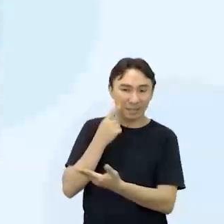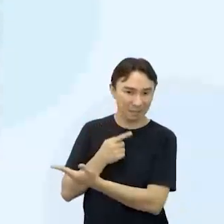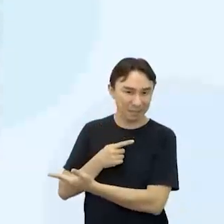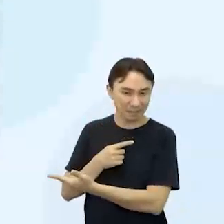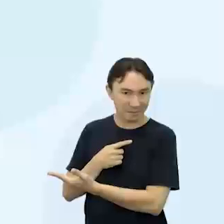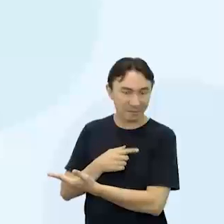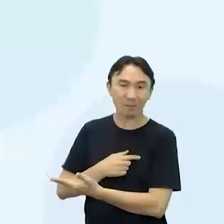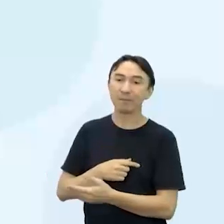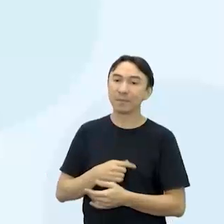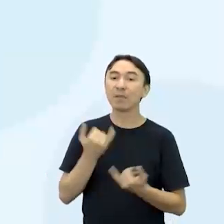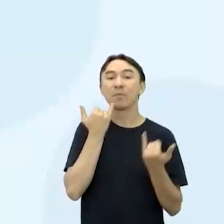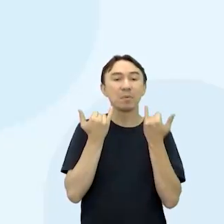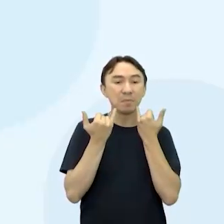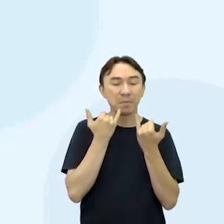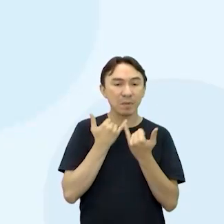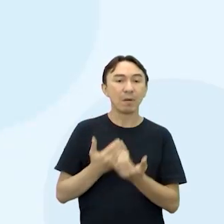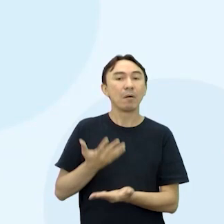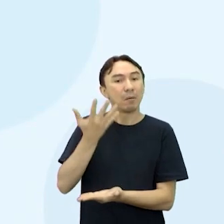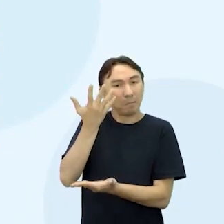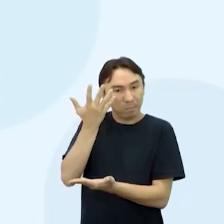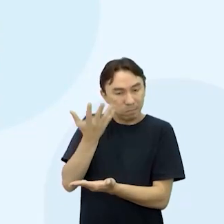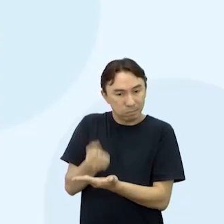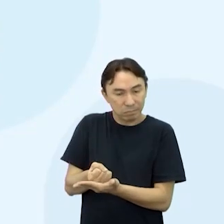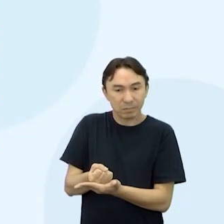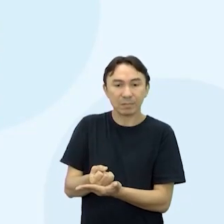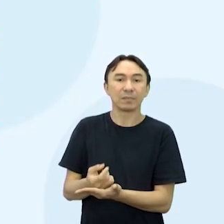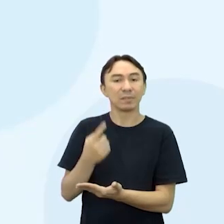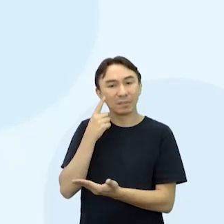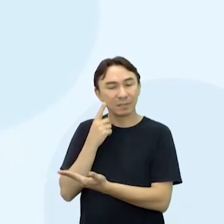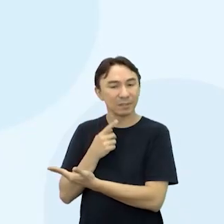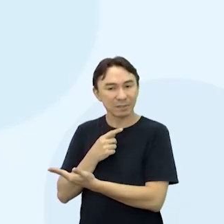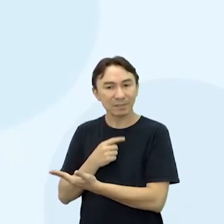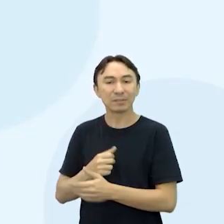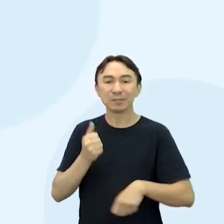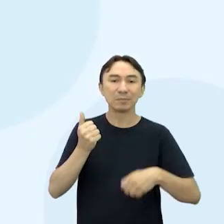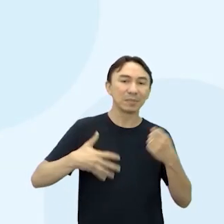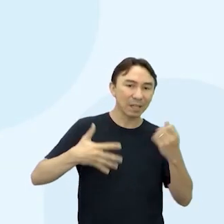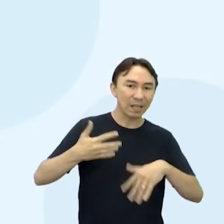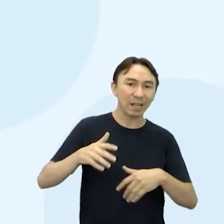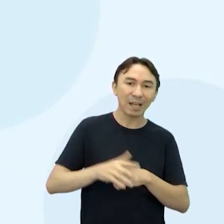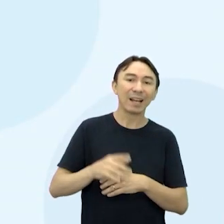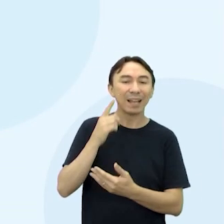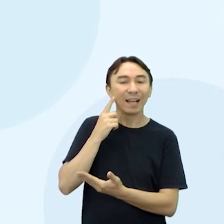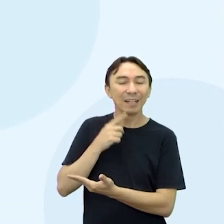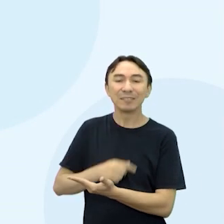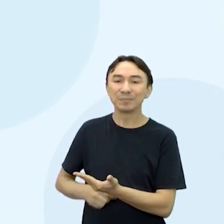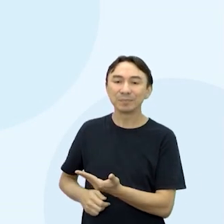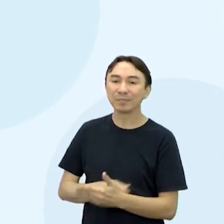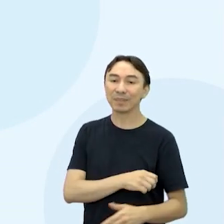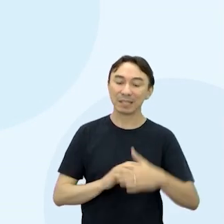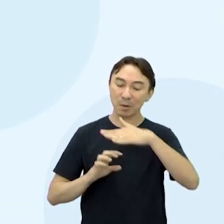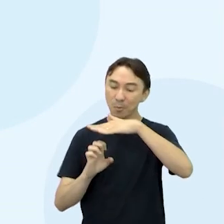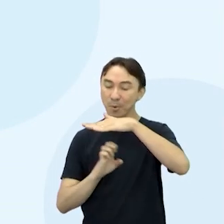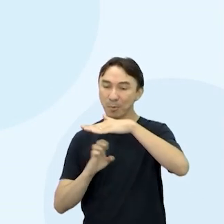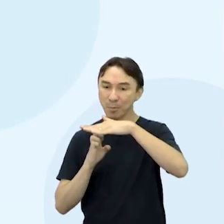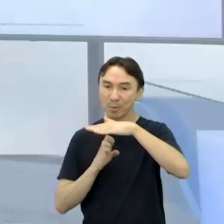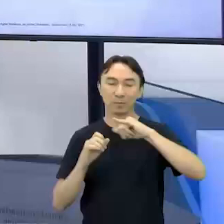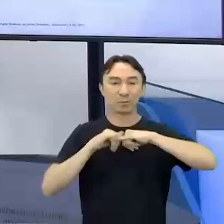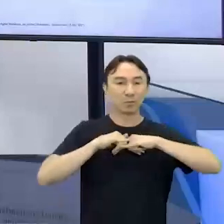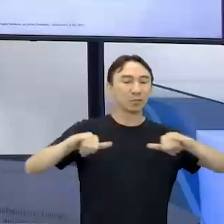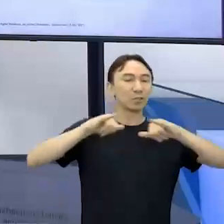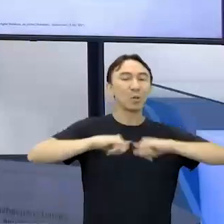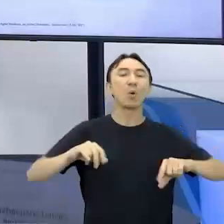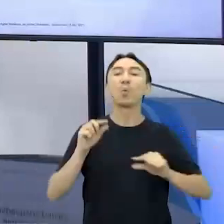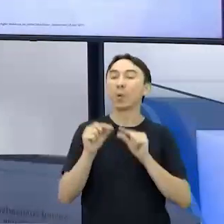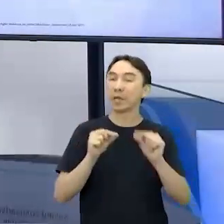material, você vai ler tudo, olha, tudo bonitinho. Como é que funciona, o que são as agências de notícias, tá certo? Fica muito grande para leitura, então eu não vou ler tudo.